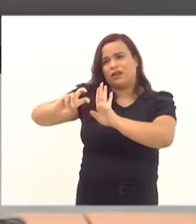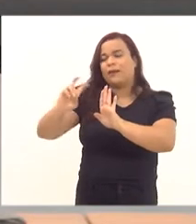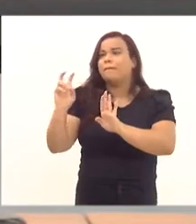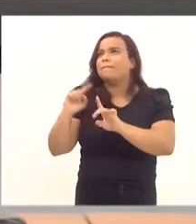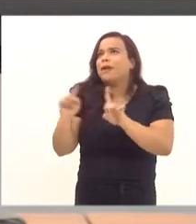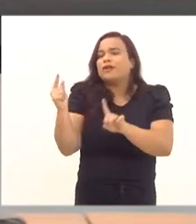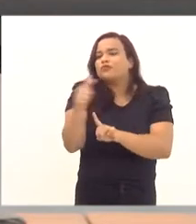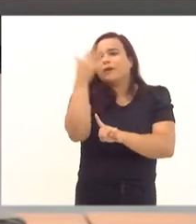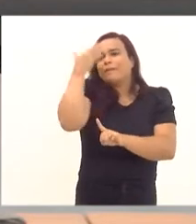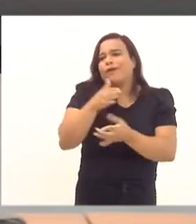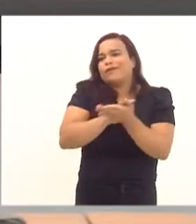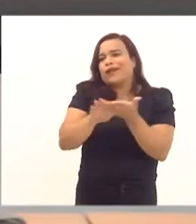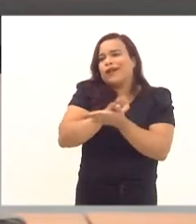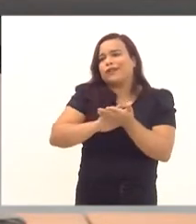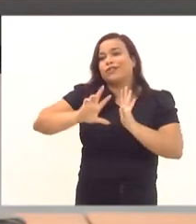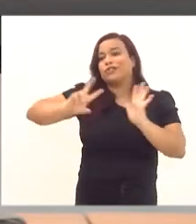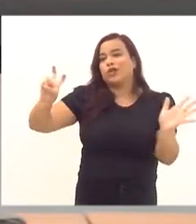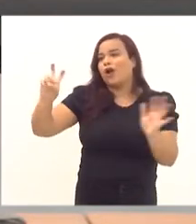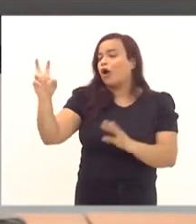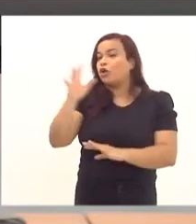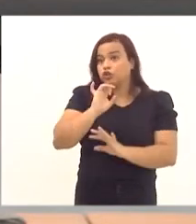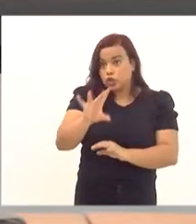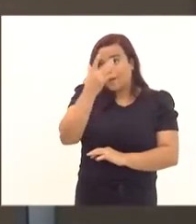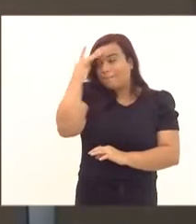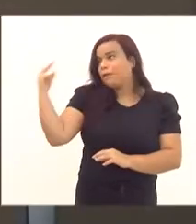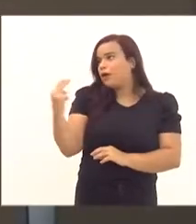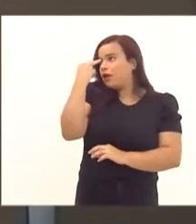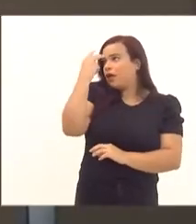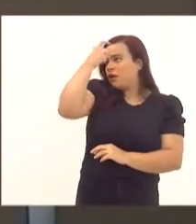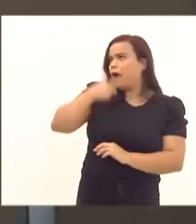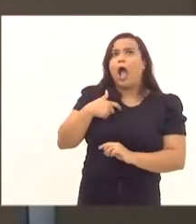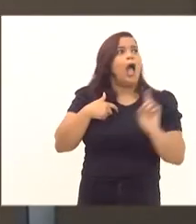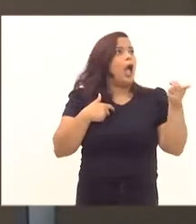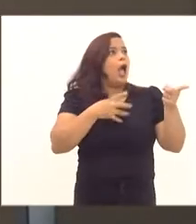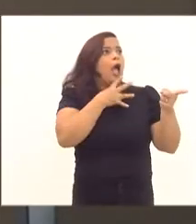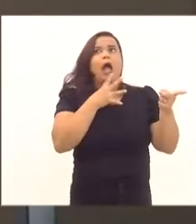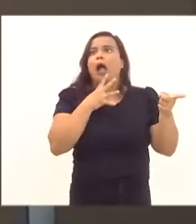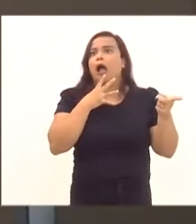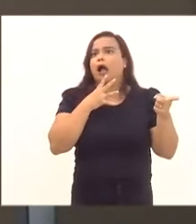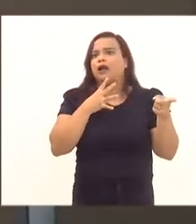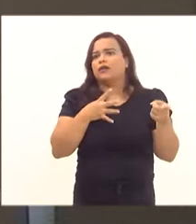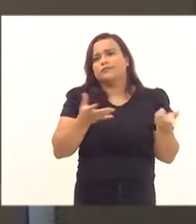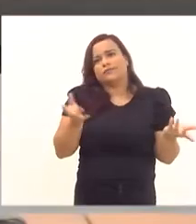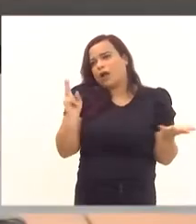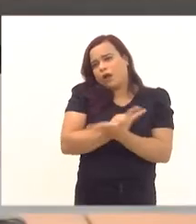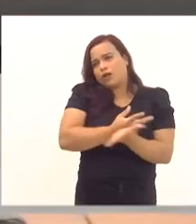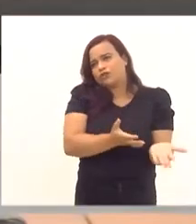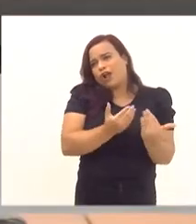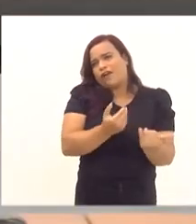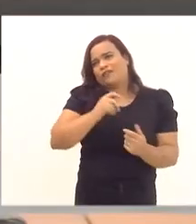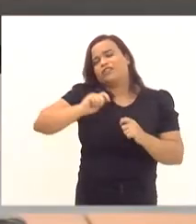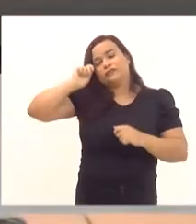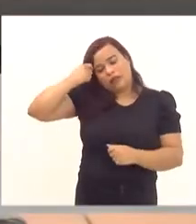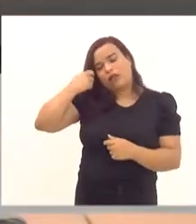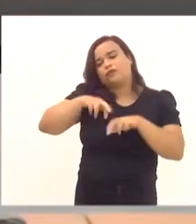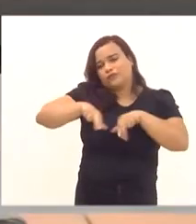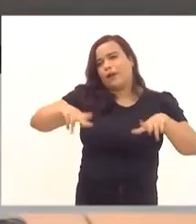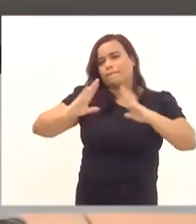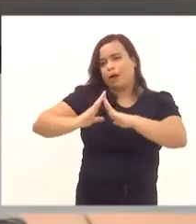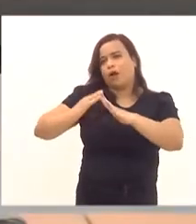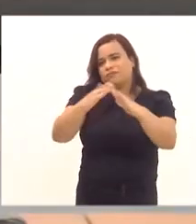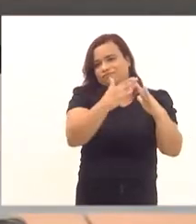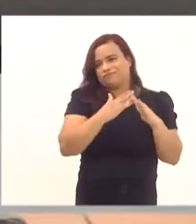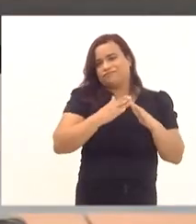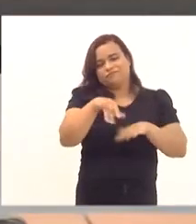nenhum fundamento como tem acontecido dramaticamente com jovens negros e pobres e moram em favelas particularmente